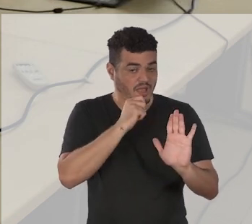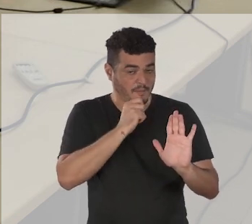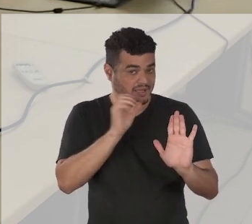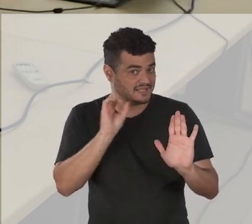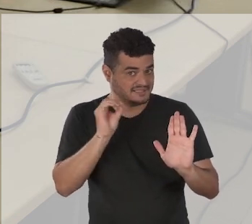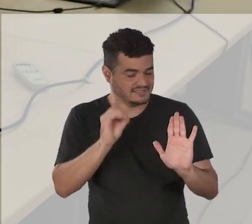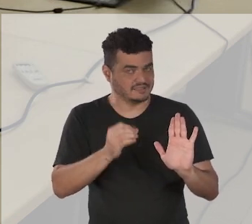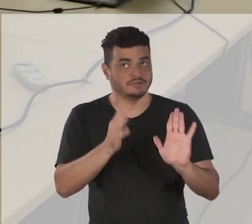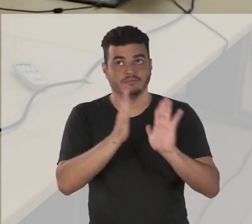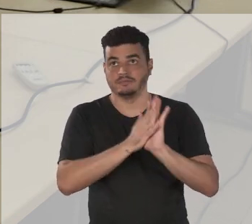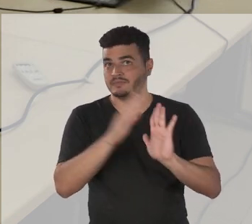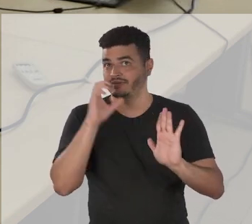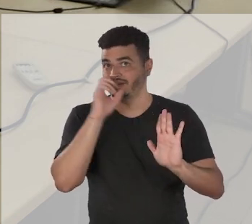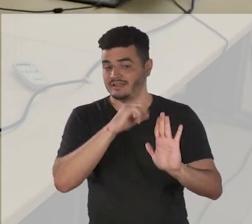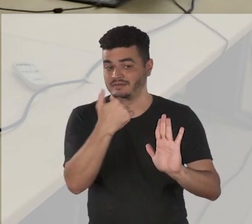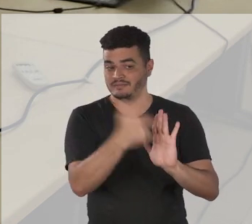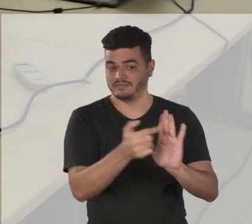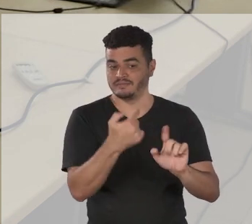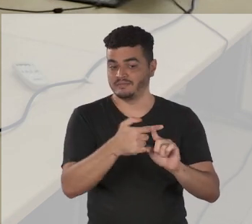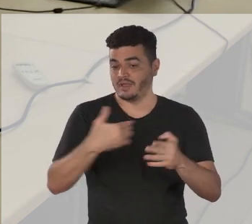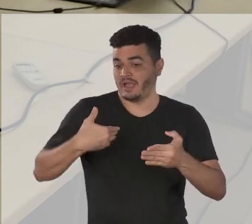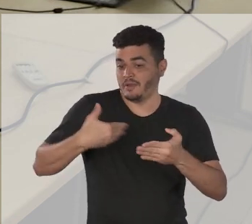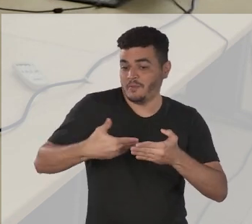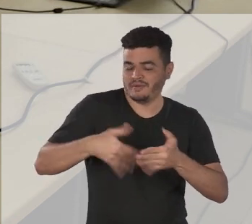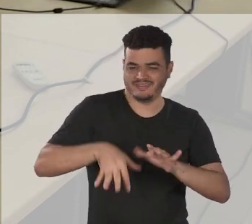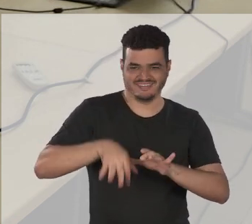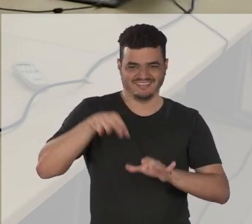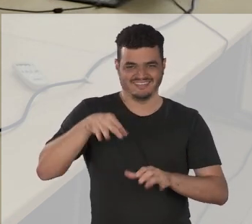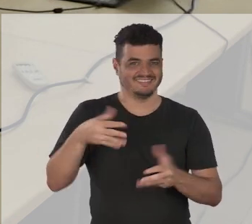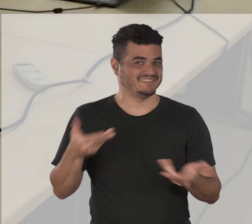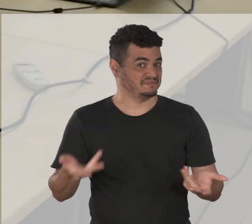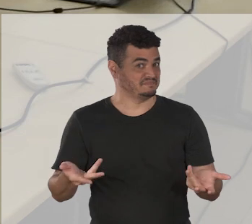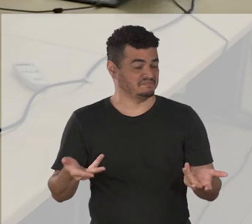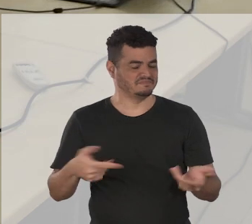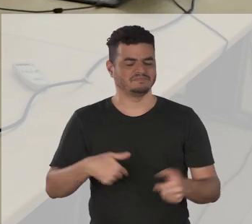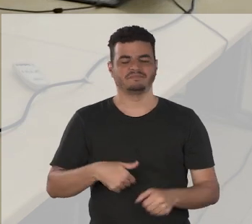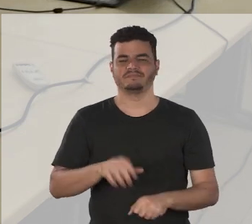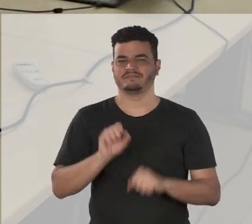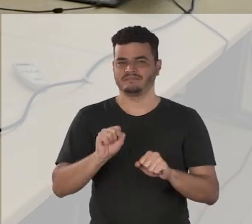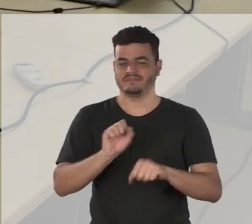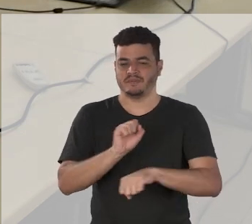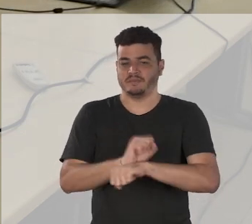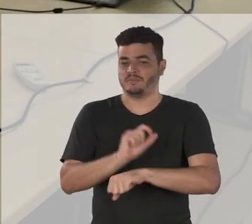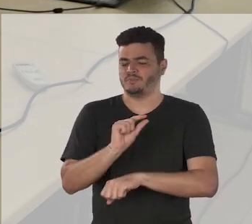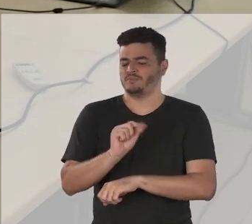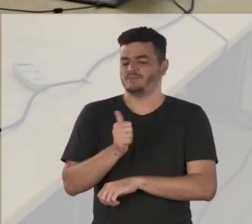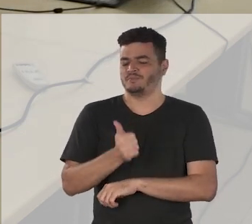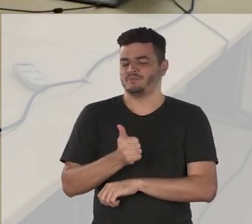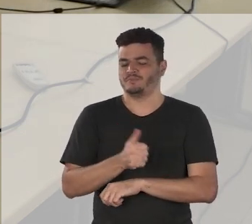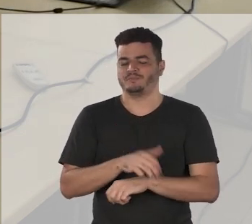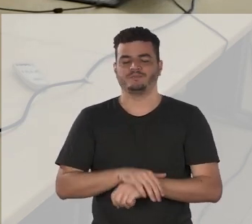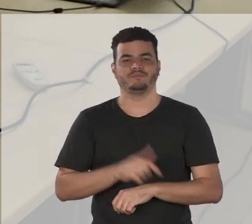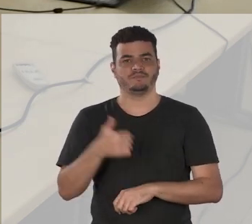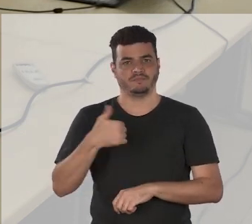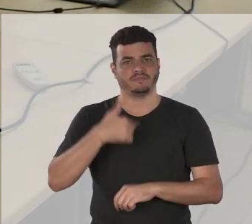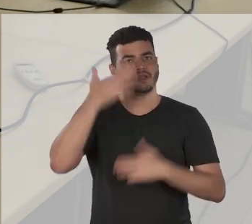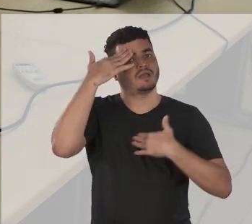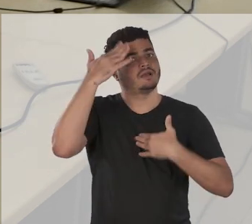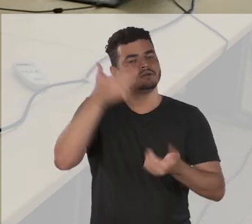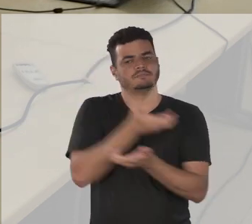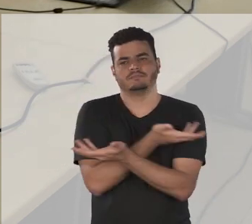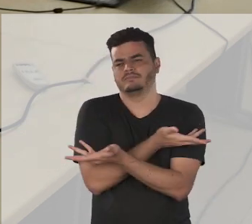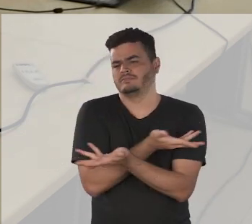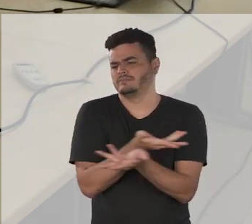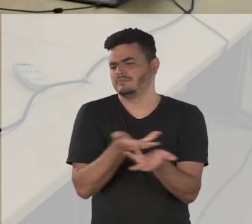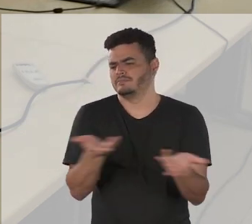assine. Já está chegando o sorteio. Então, peço só um minutinho de paciência. Agradeço a colaboração de